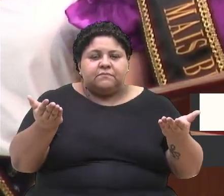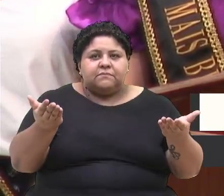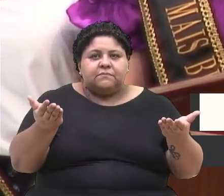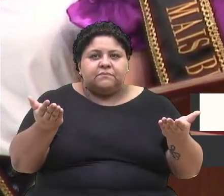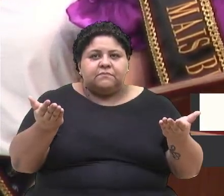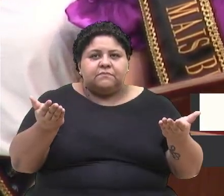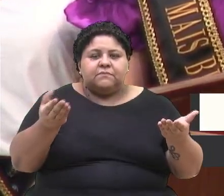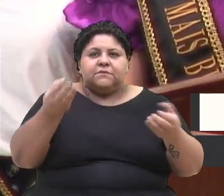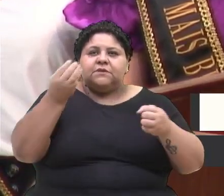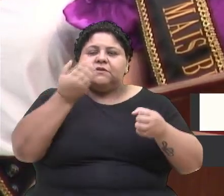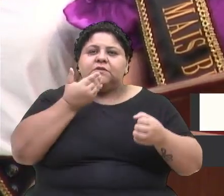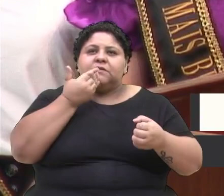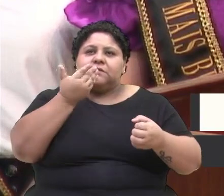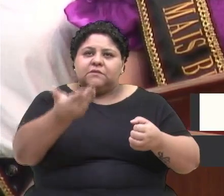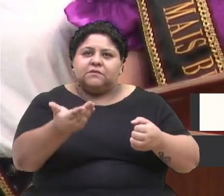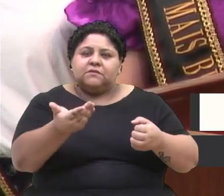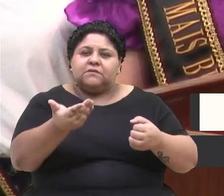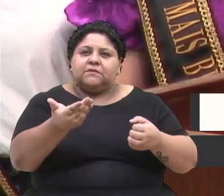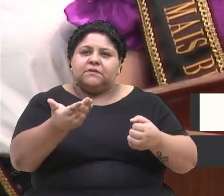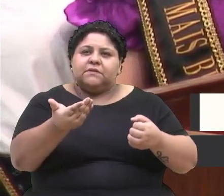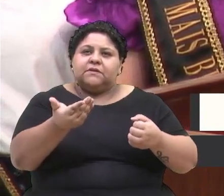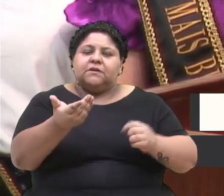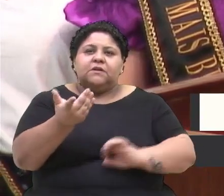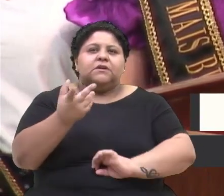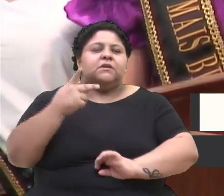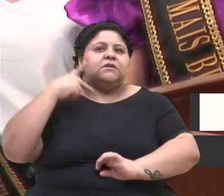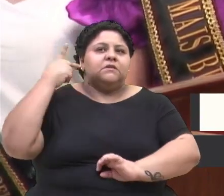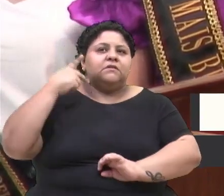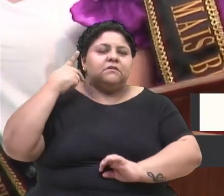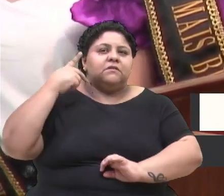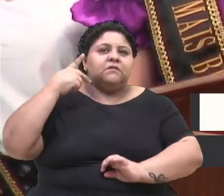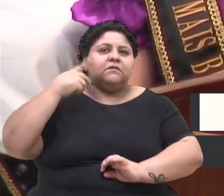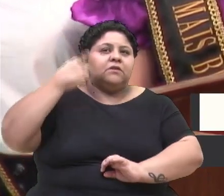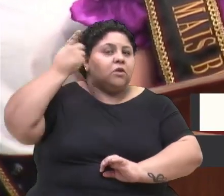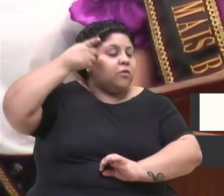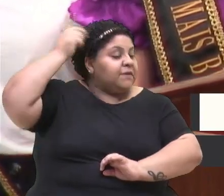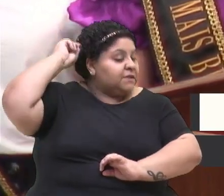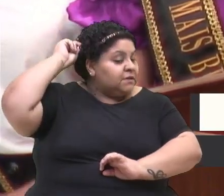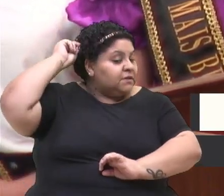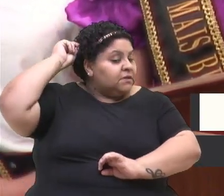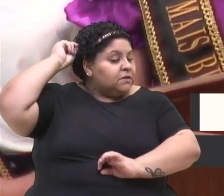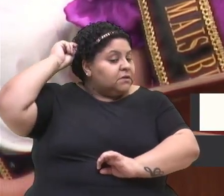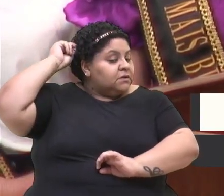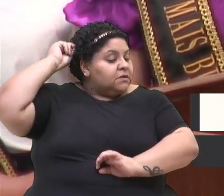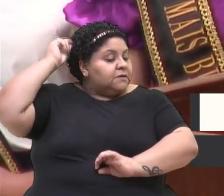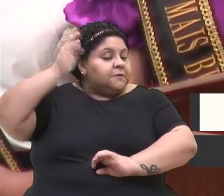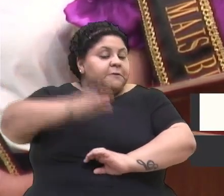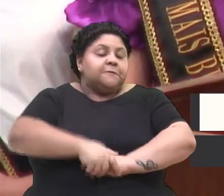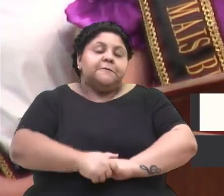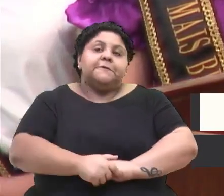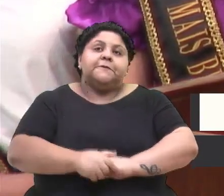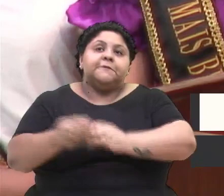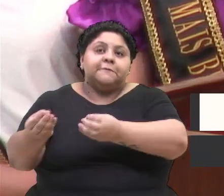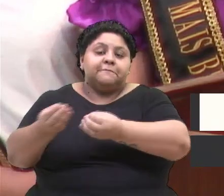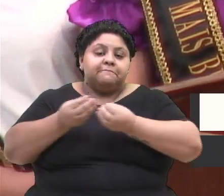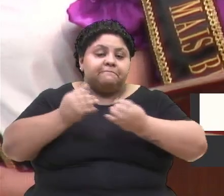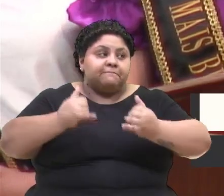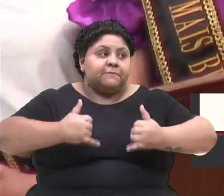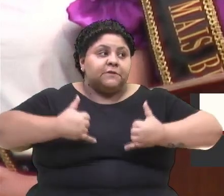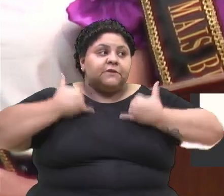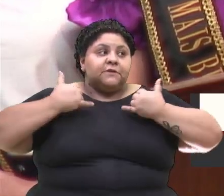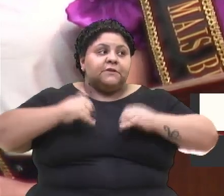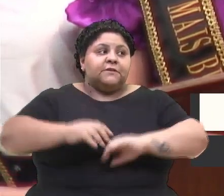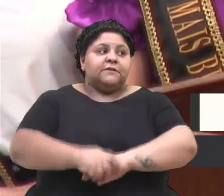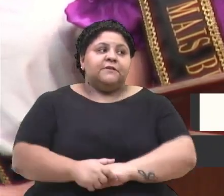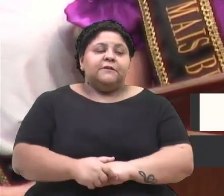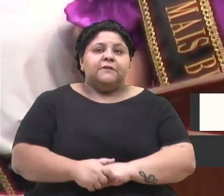foi pedido aí através do nosso vereador Lucas Gil, que nos deu essa honra